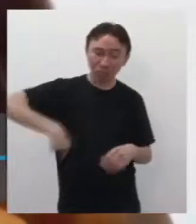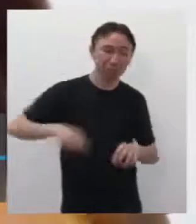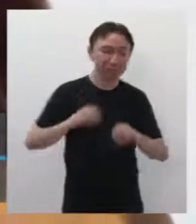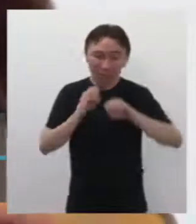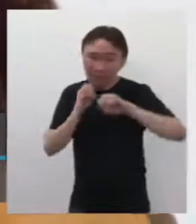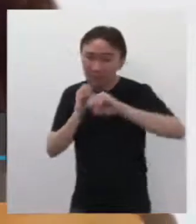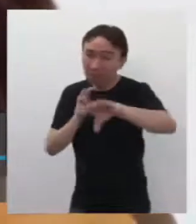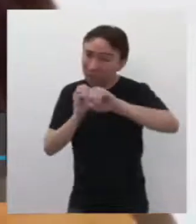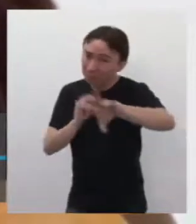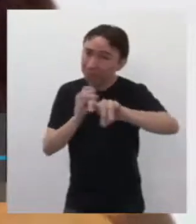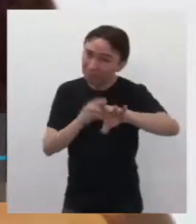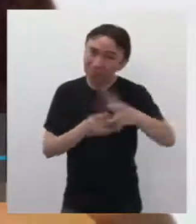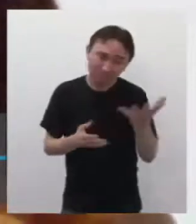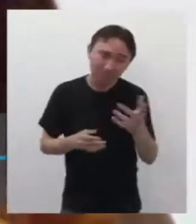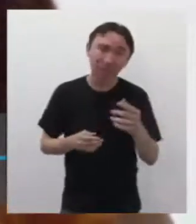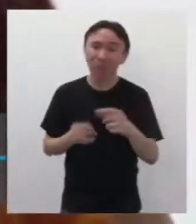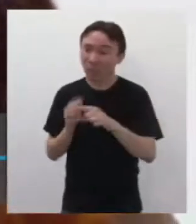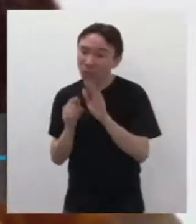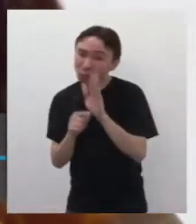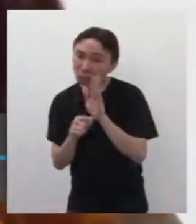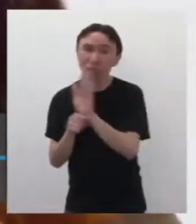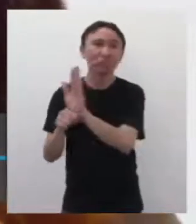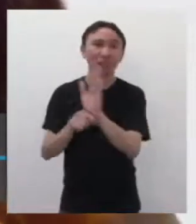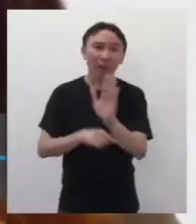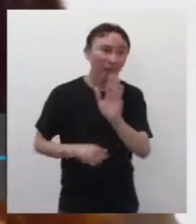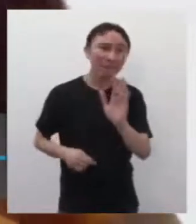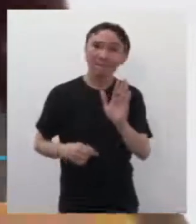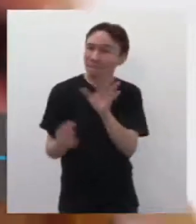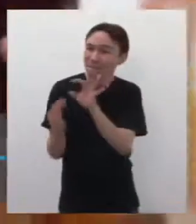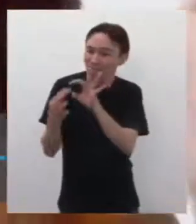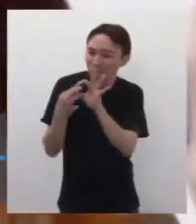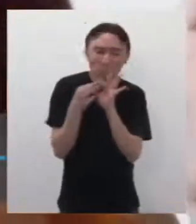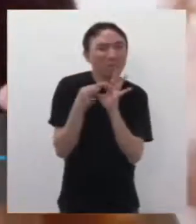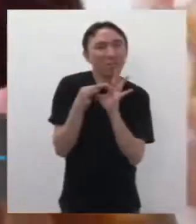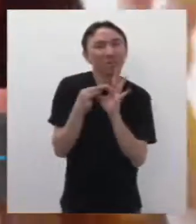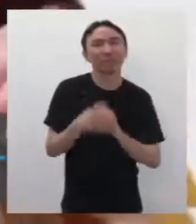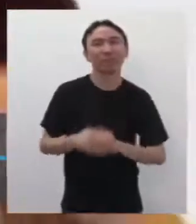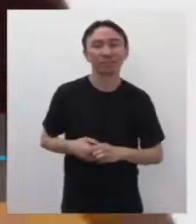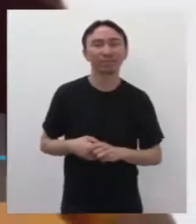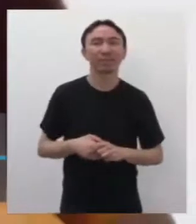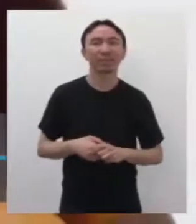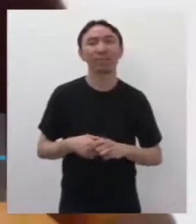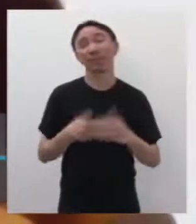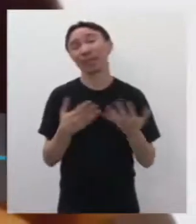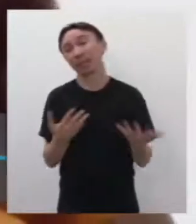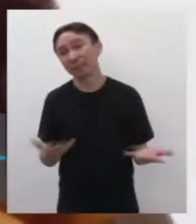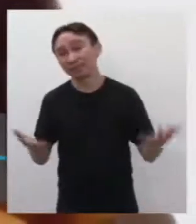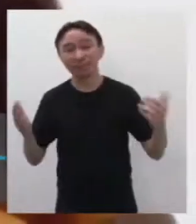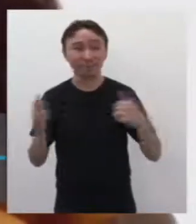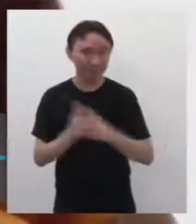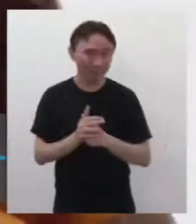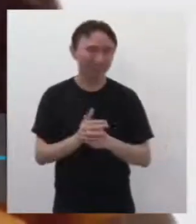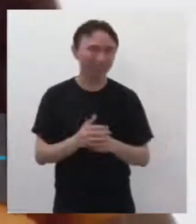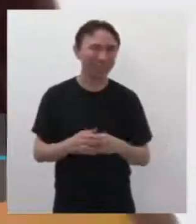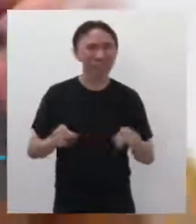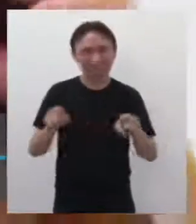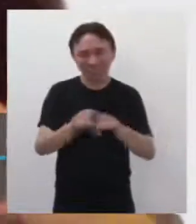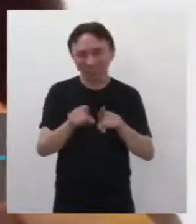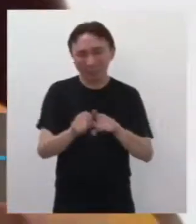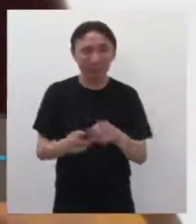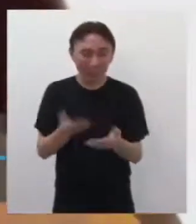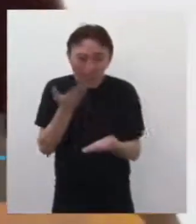uma preocupação muito grande com o engajamento. E outra, a lacuna de aprendizagem, a gente precisa trazer esses